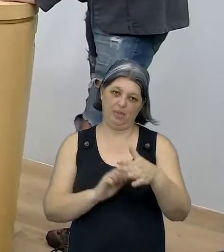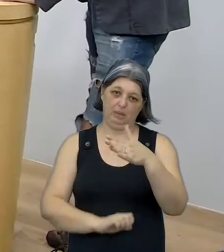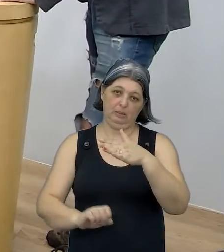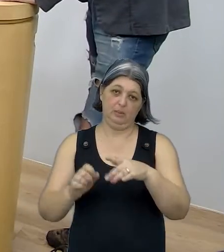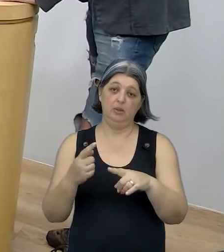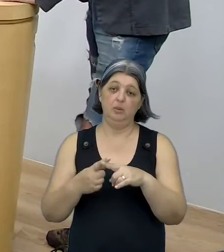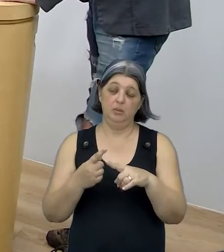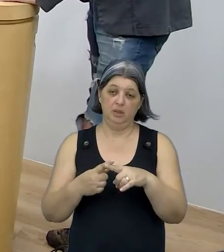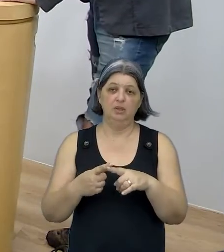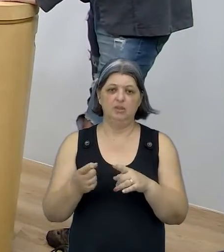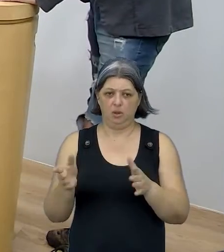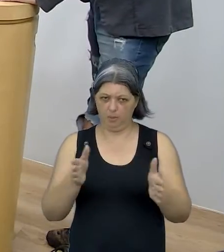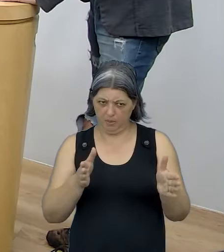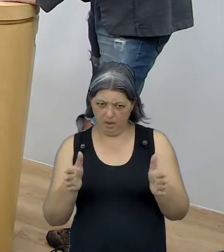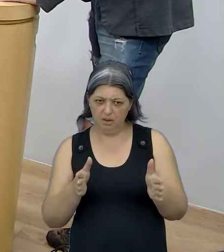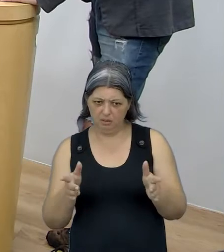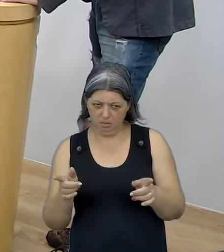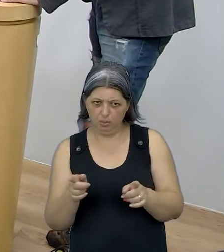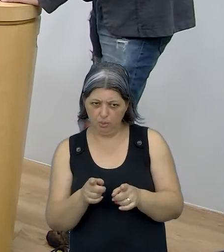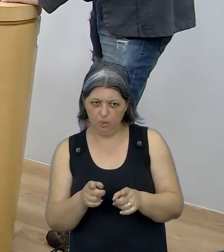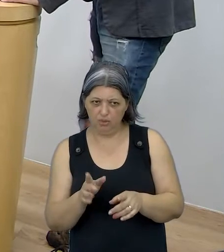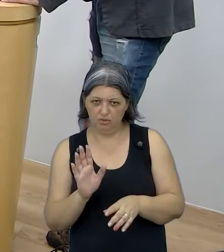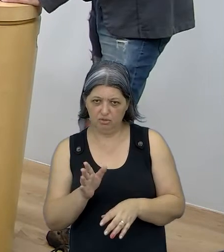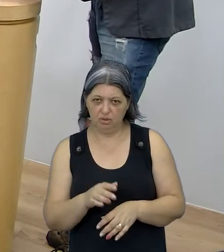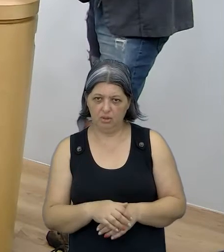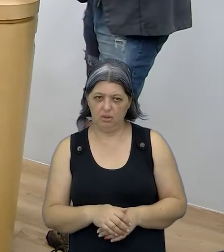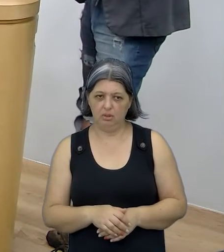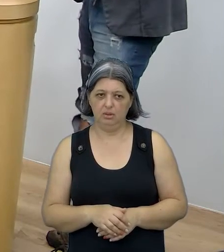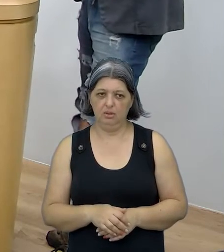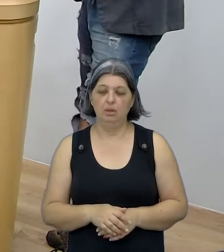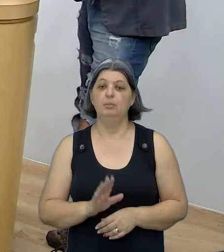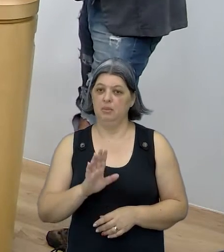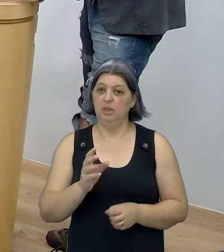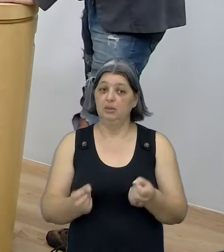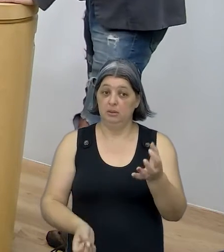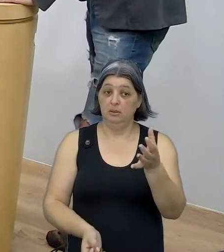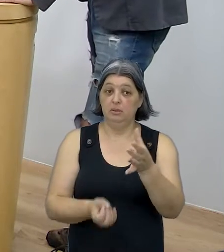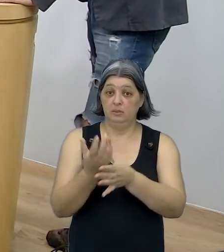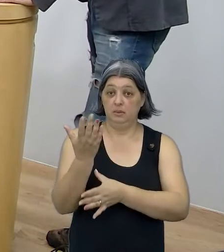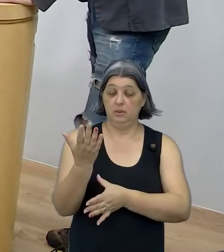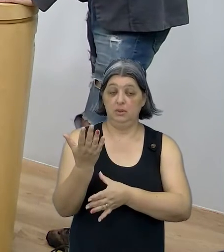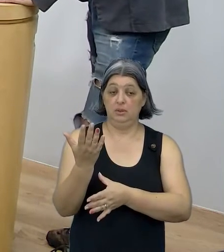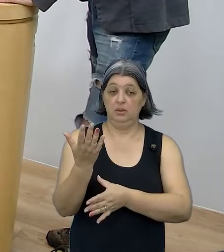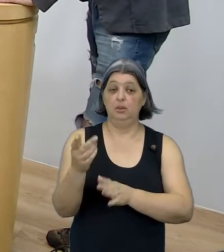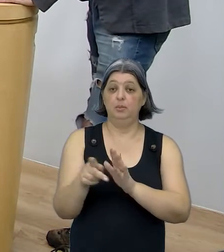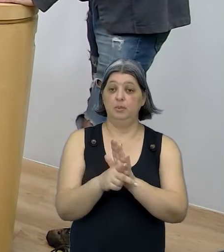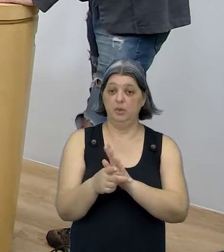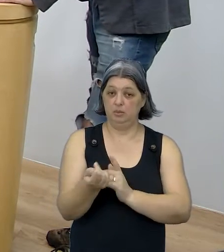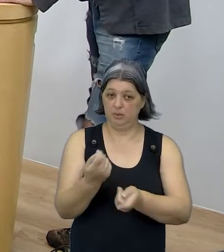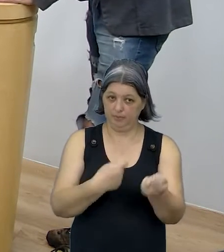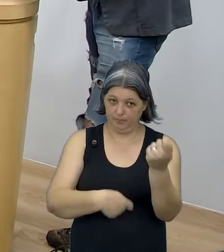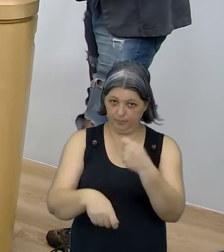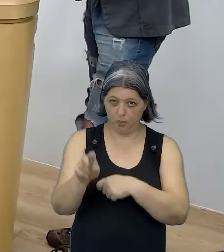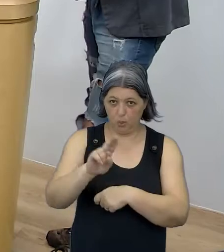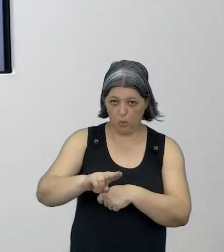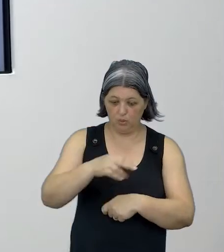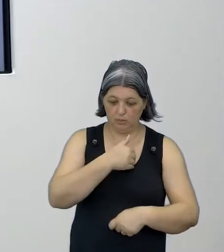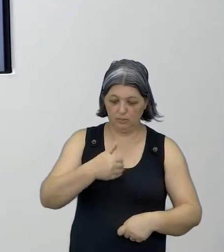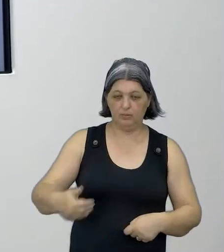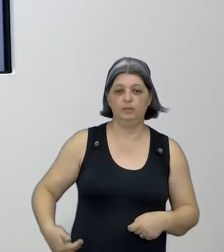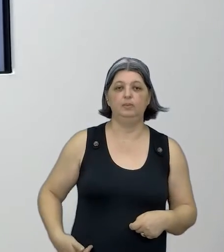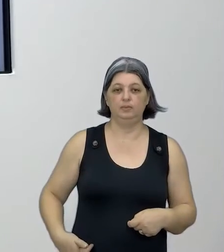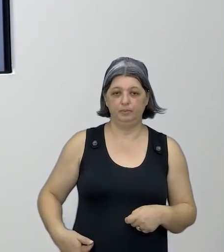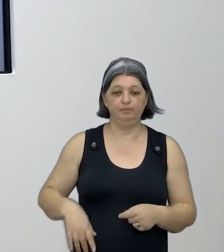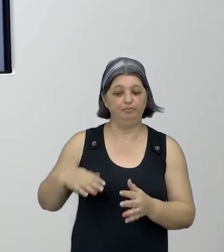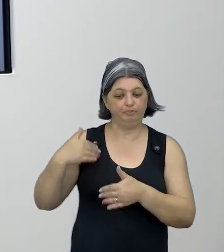há pouco tempo. Mas né? era Mas cria ela nossa. foi criada com capitais governamentais e se